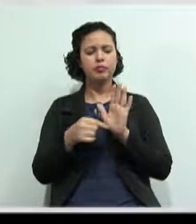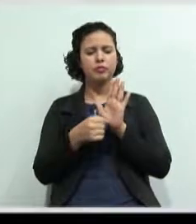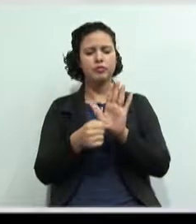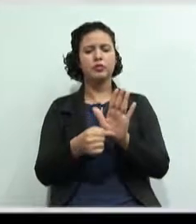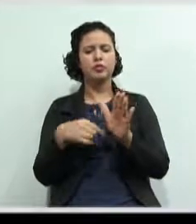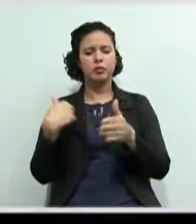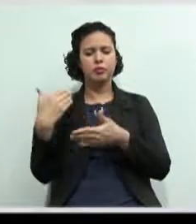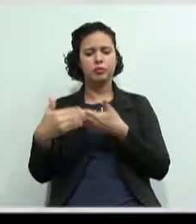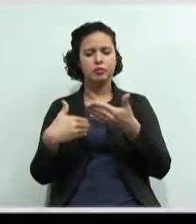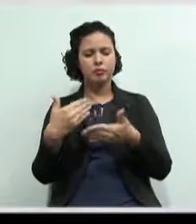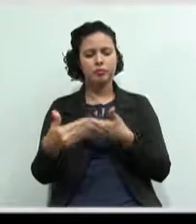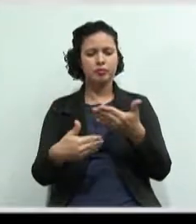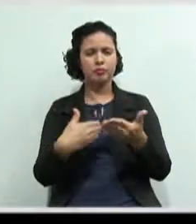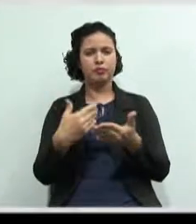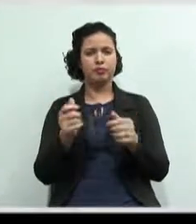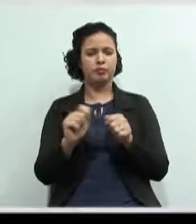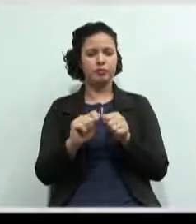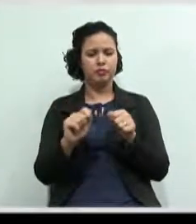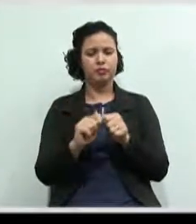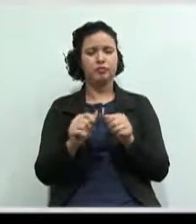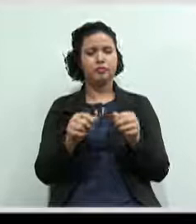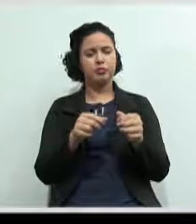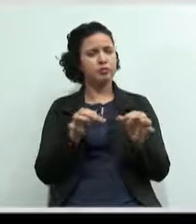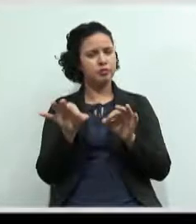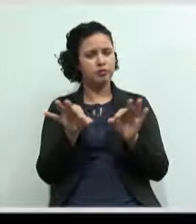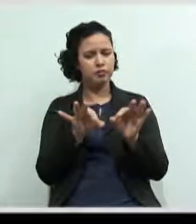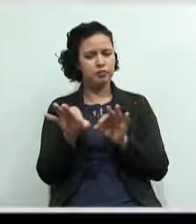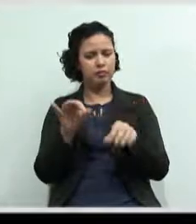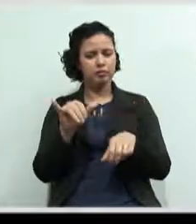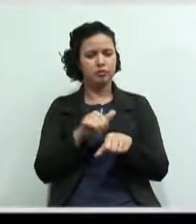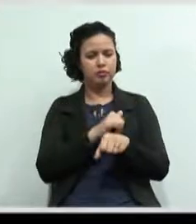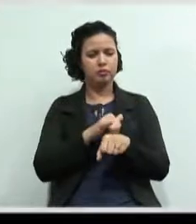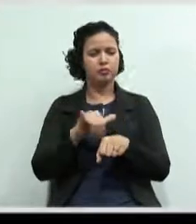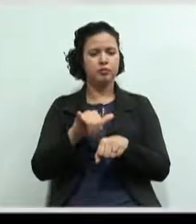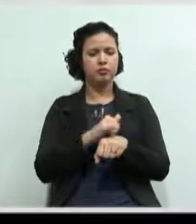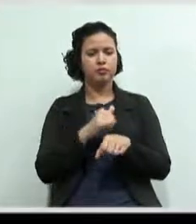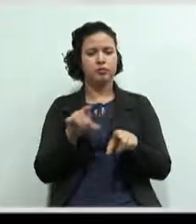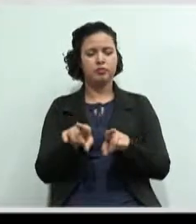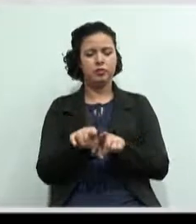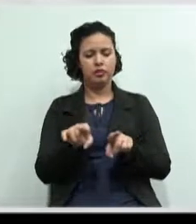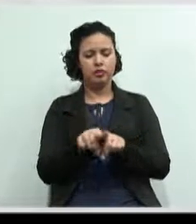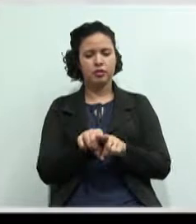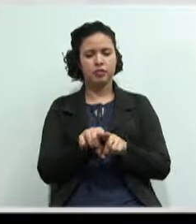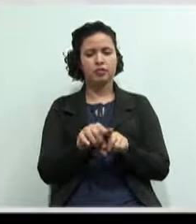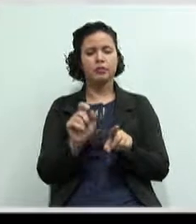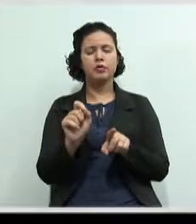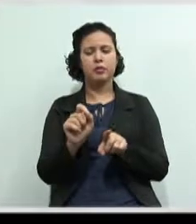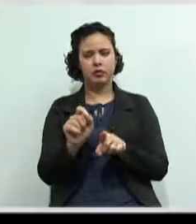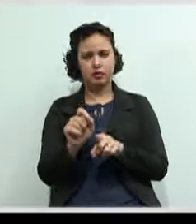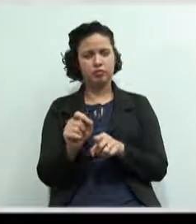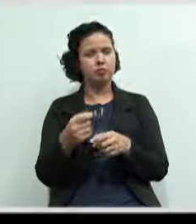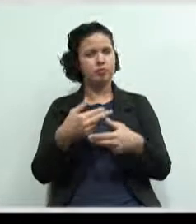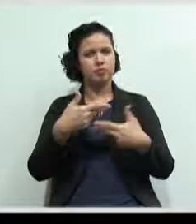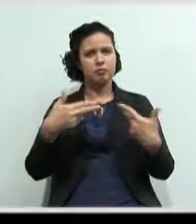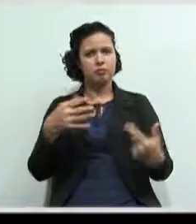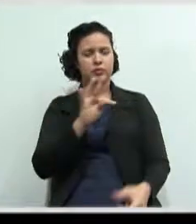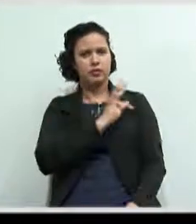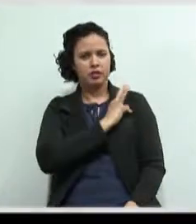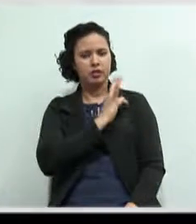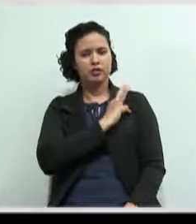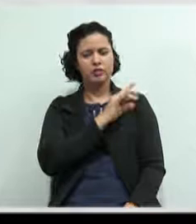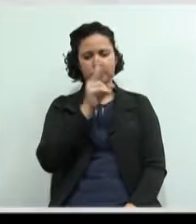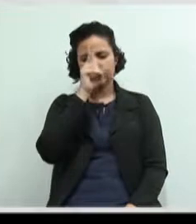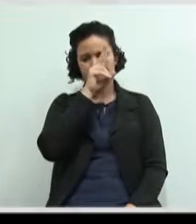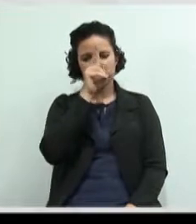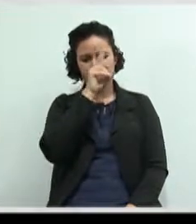processo de execução de um planejamento estratégico para realizar a gestão e também definir meios e técnicas de revisão